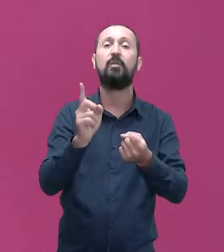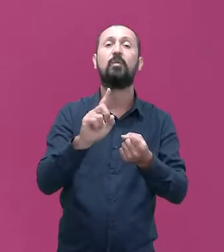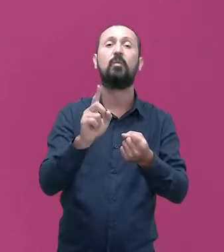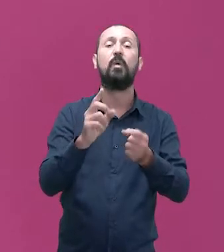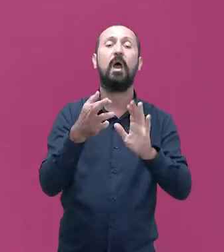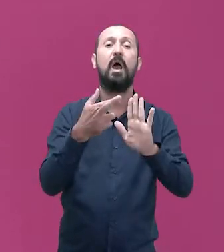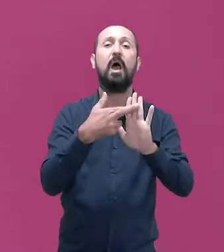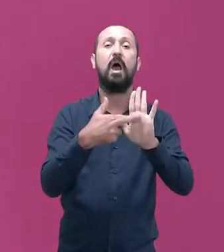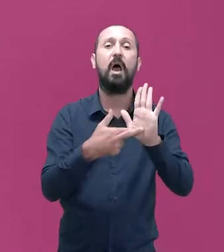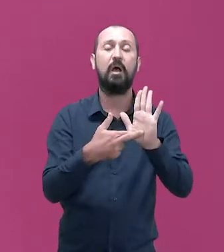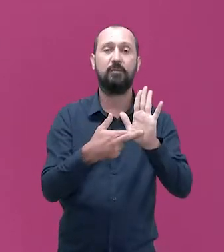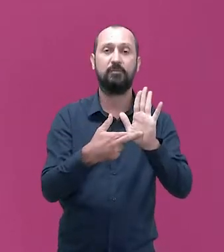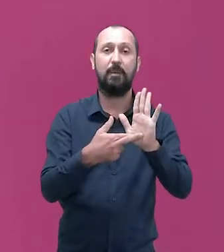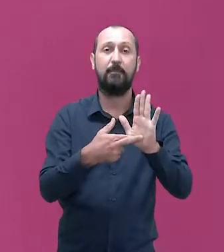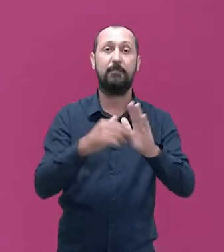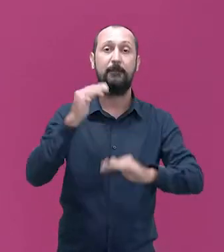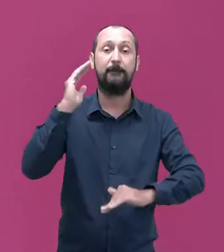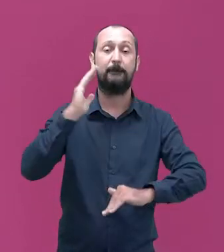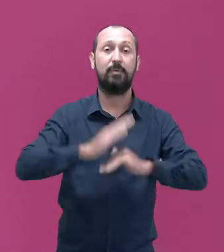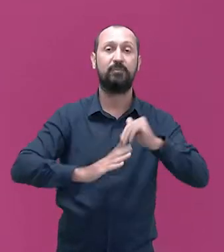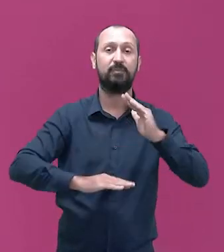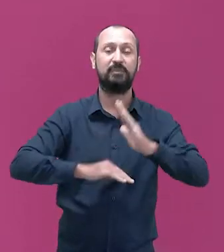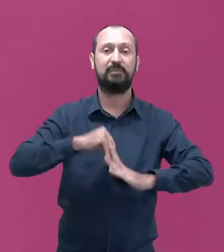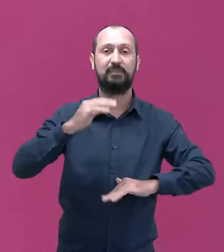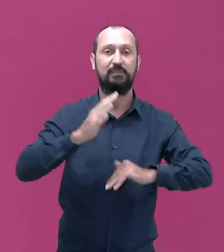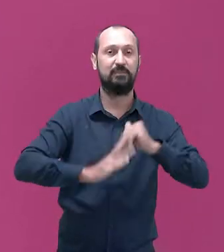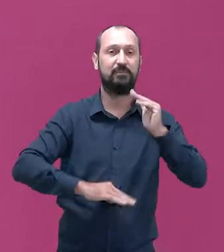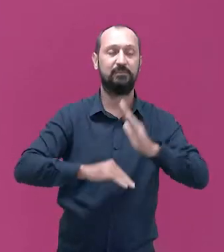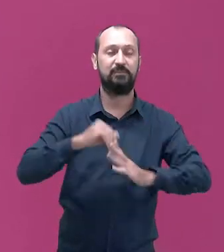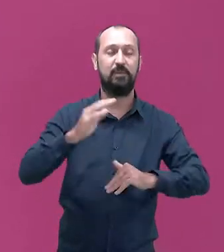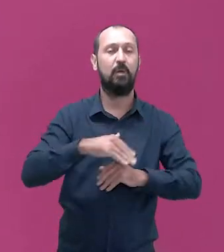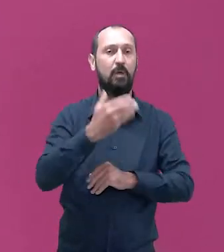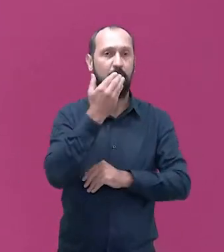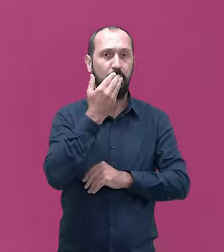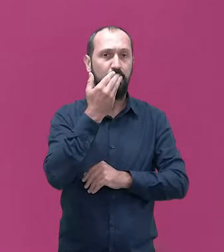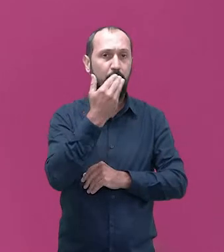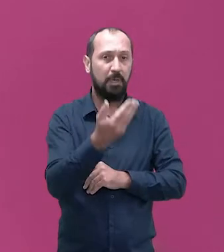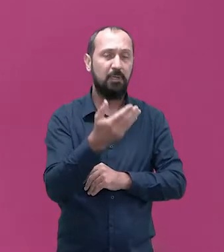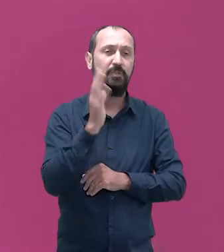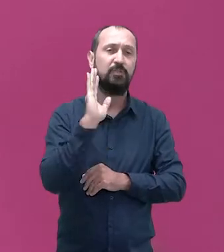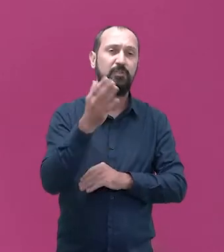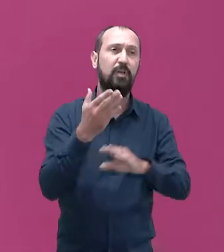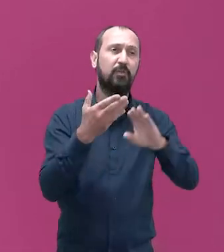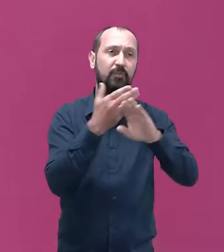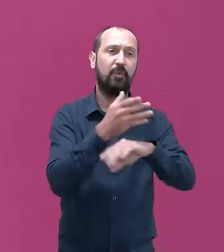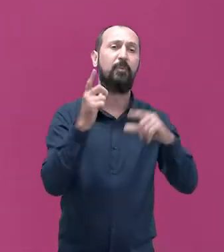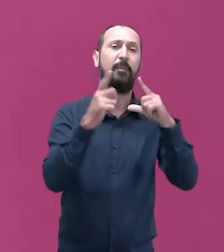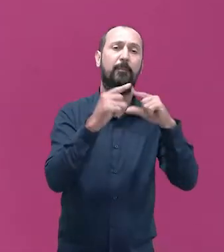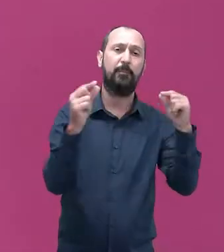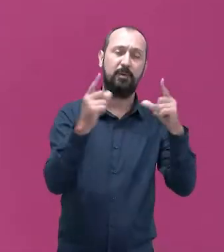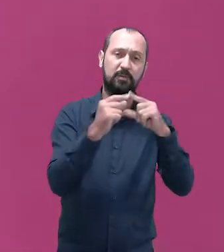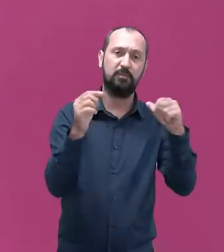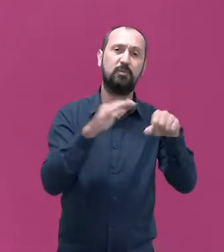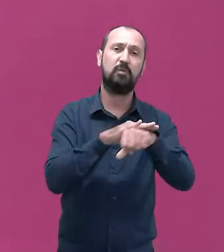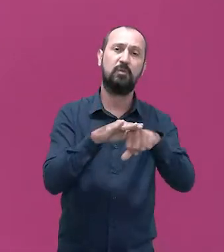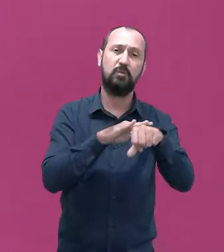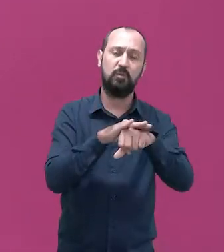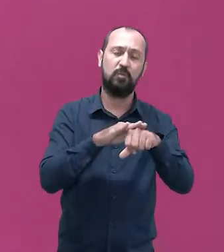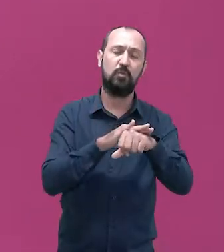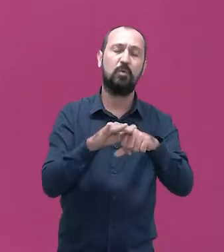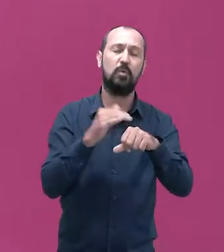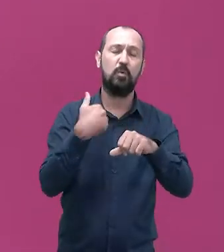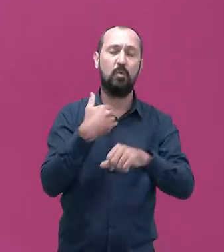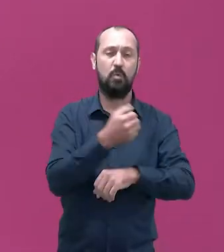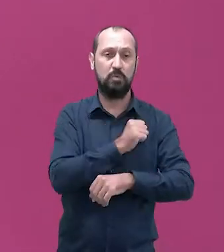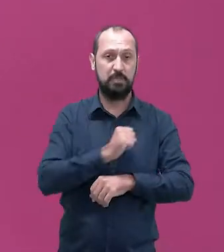transporte escolar, ele não é regulamentado à profissão. Então, esse é um pedido que nós fomos a Brasília, falamos